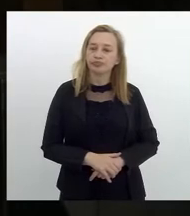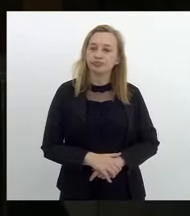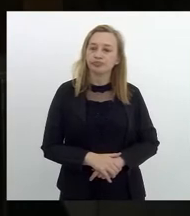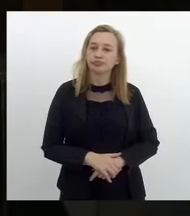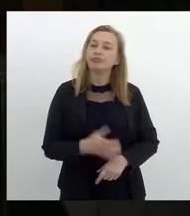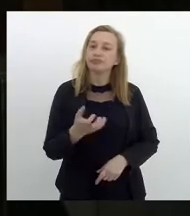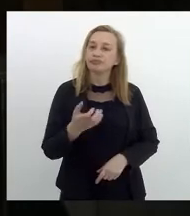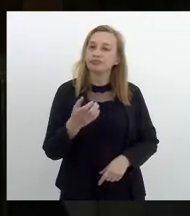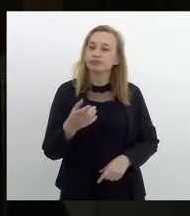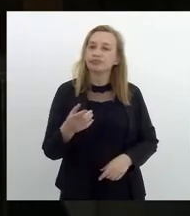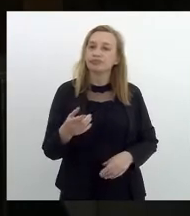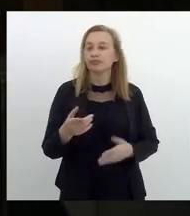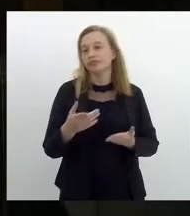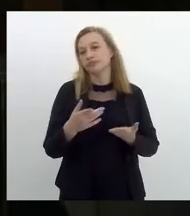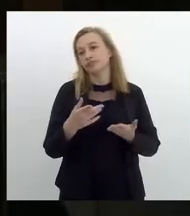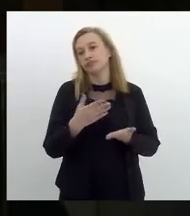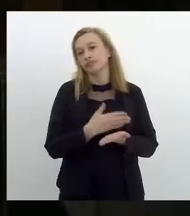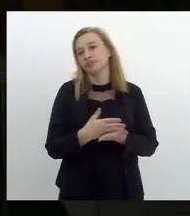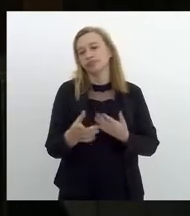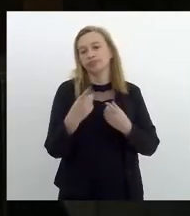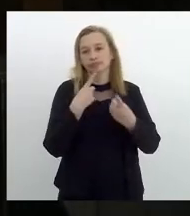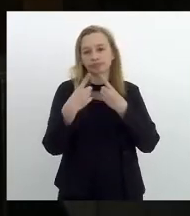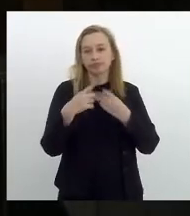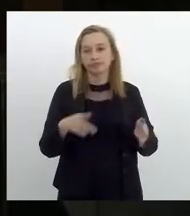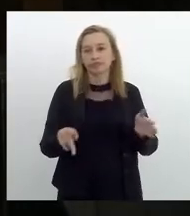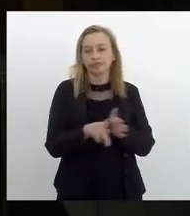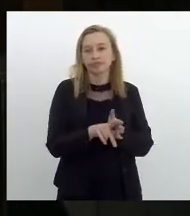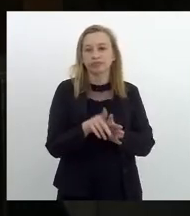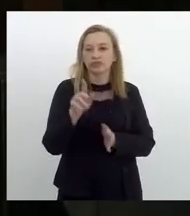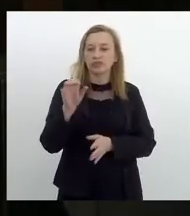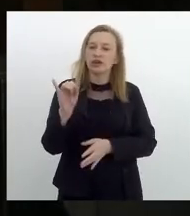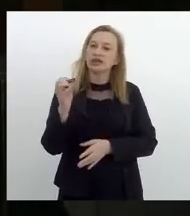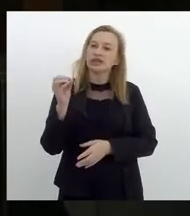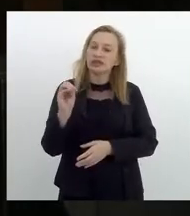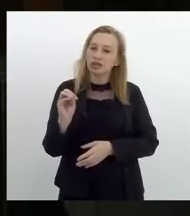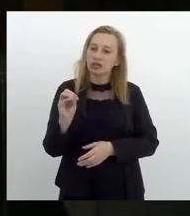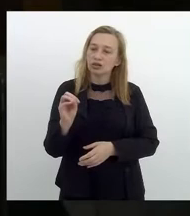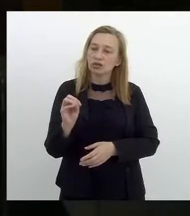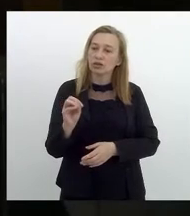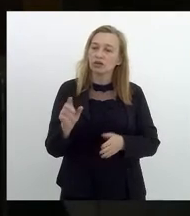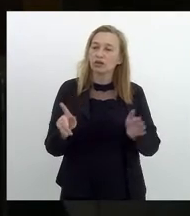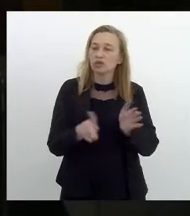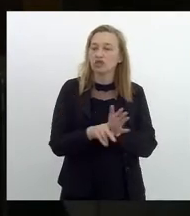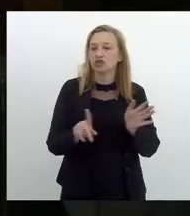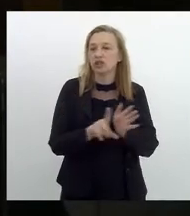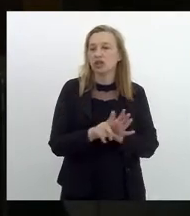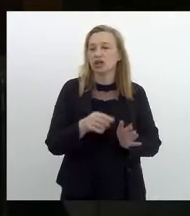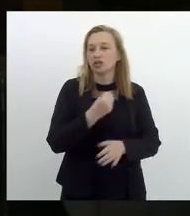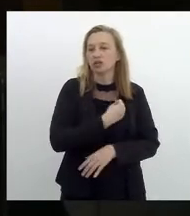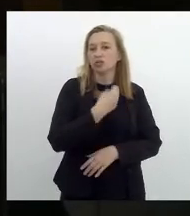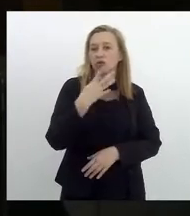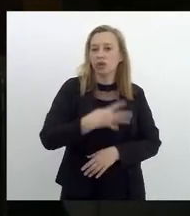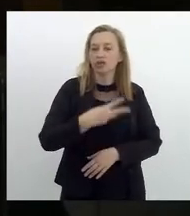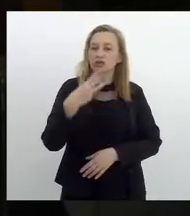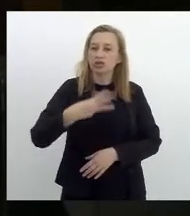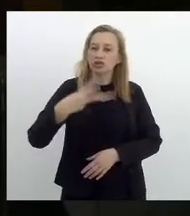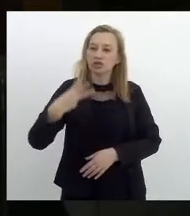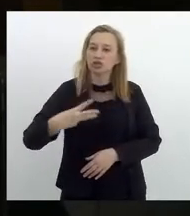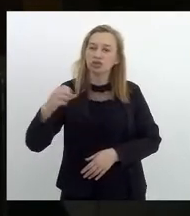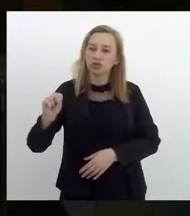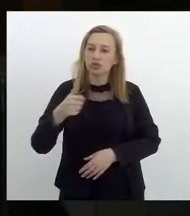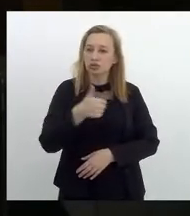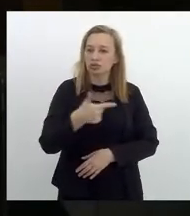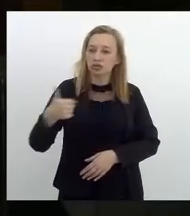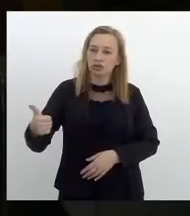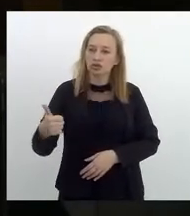Quero entrar no debate desse projeto do deputado Sérgio Fernandes, projeto de lei número 4338 de 2021,